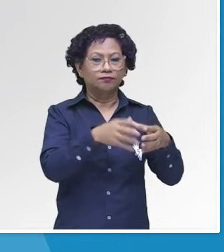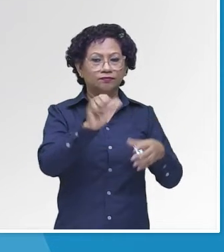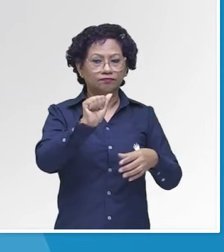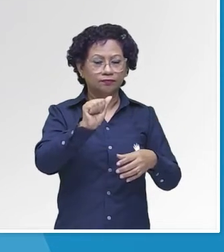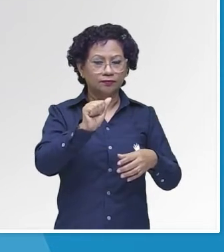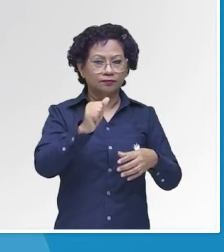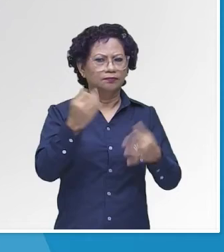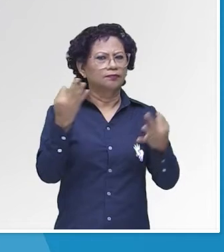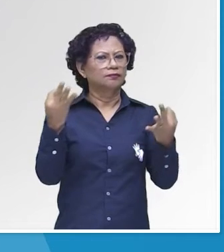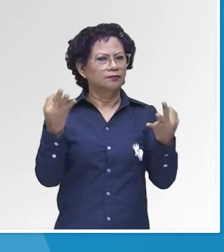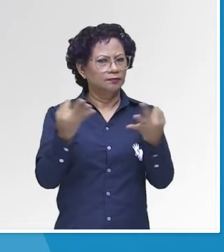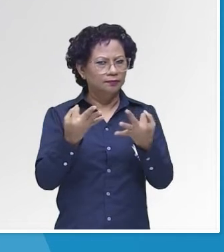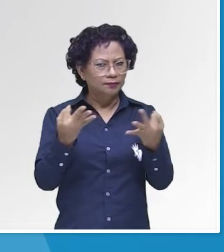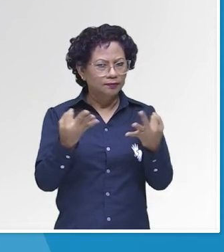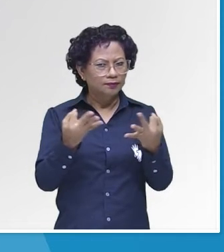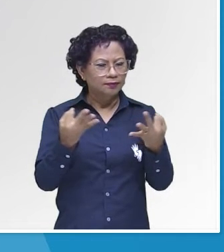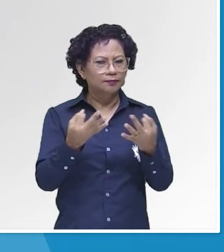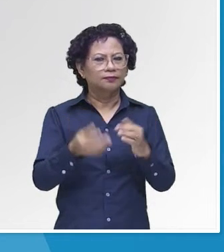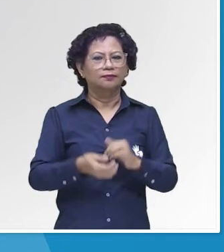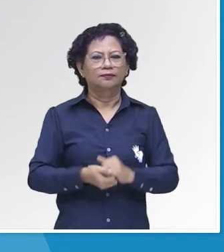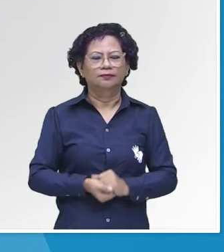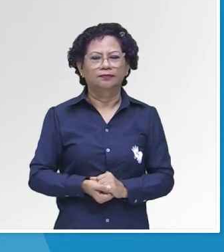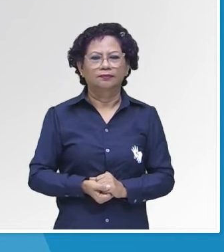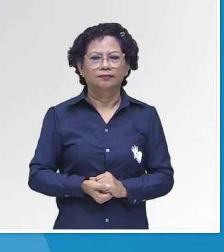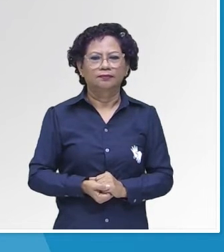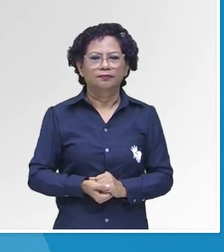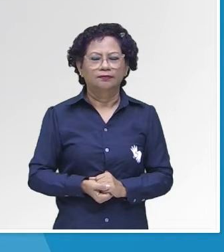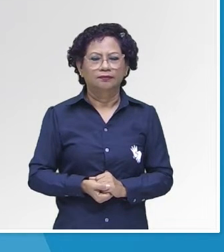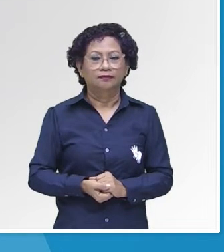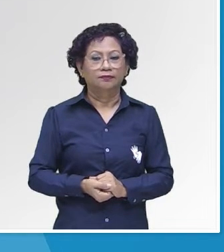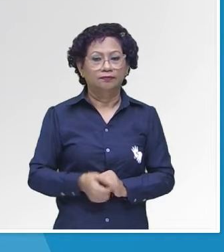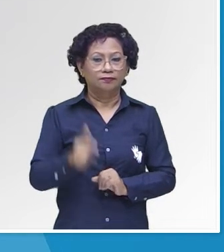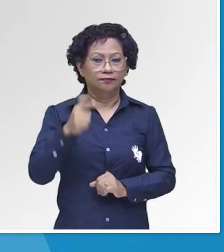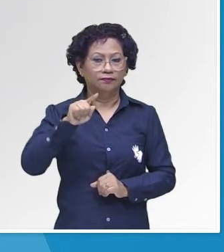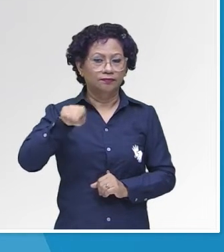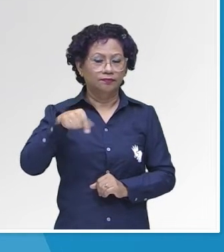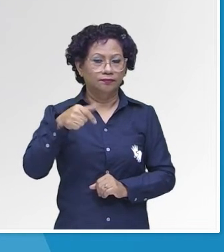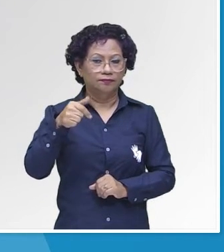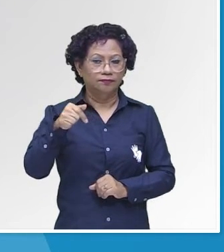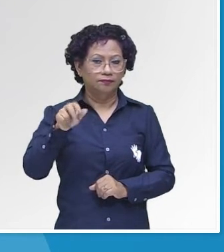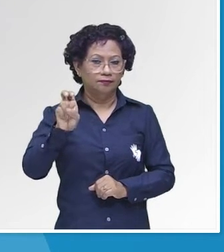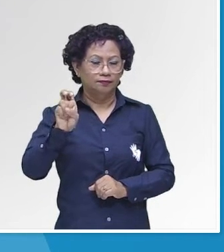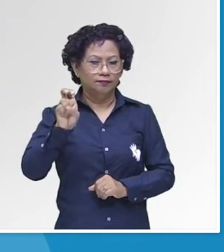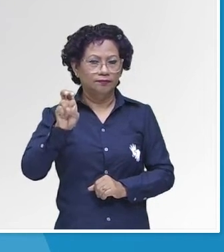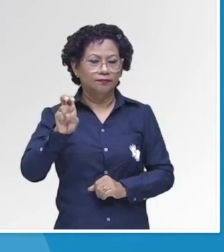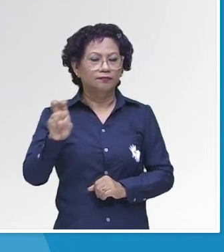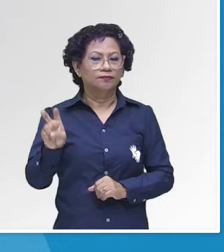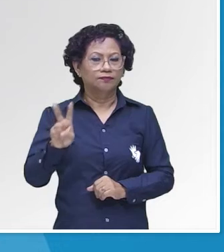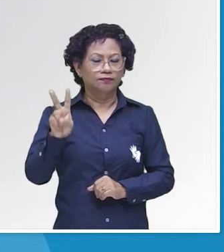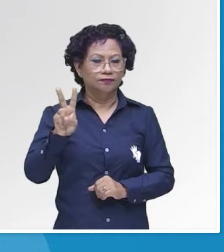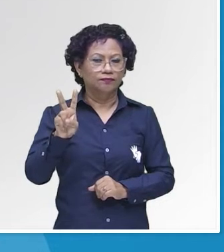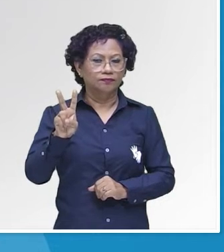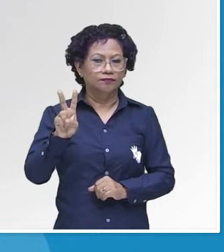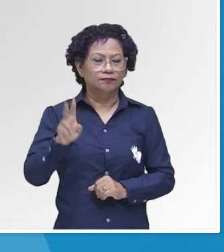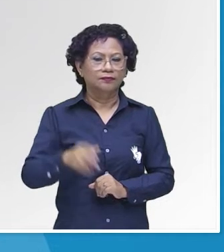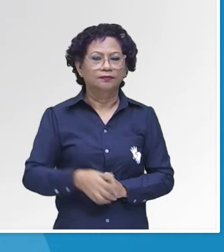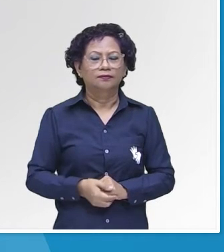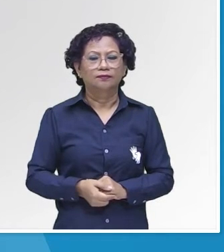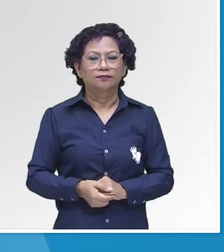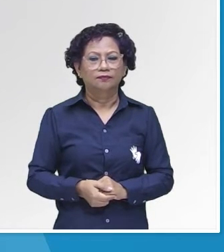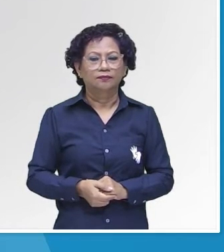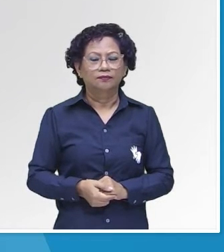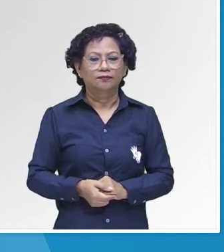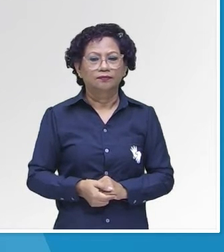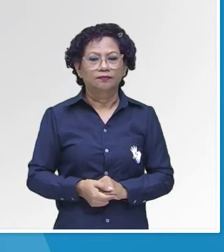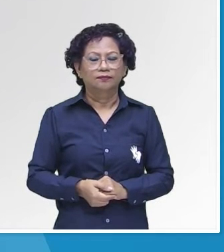satisfatório, não é mesmo? Olha só, a média 2,7, né? O valor decimal aqui é maior